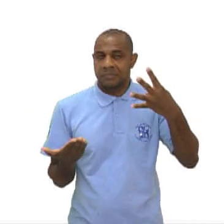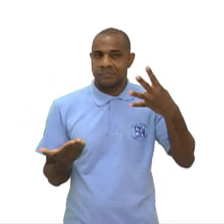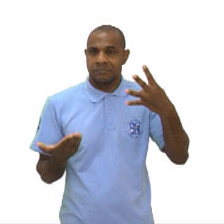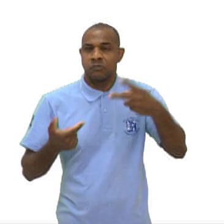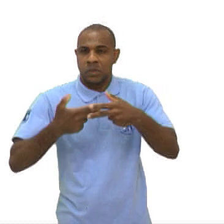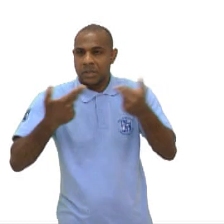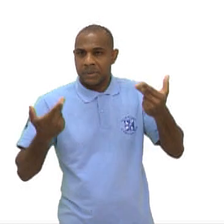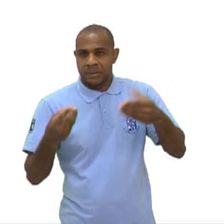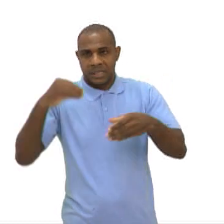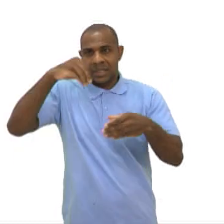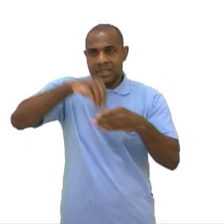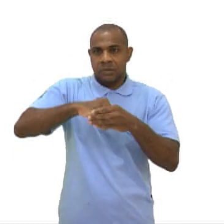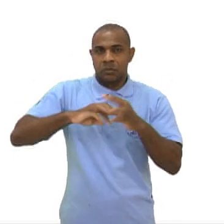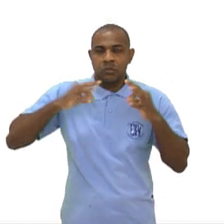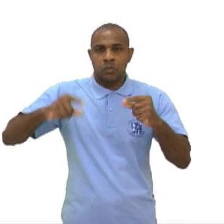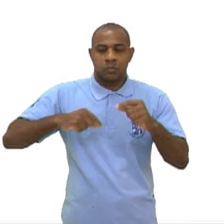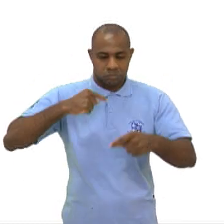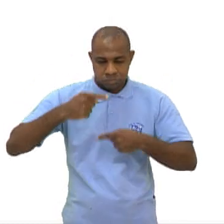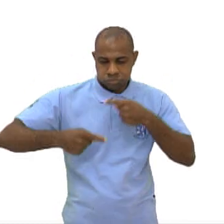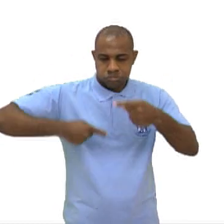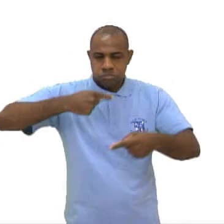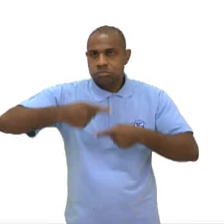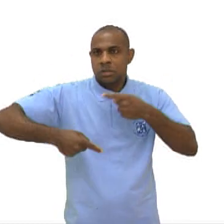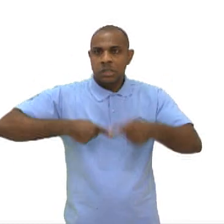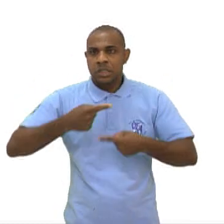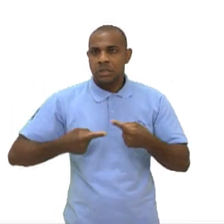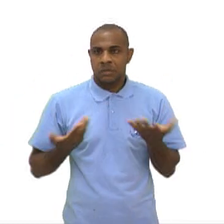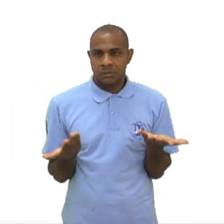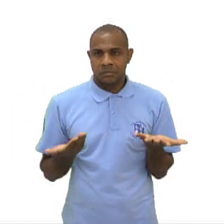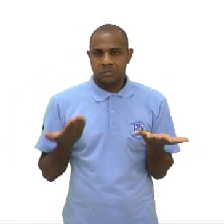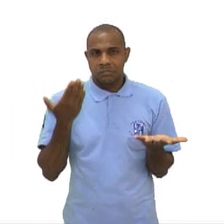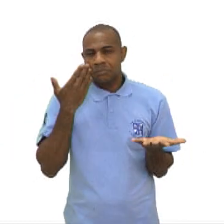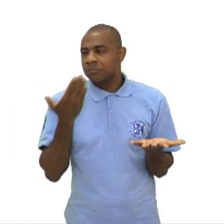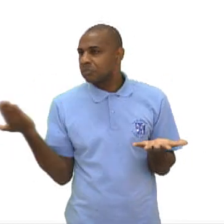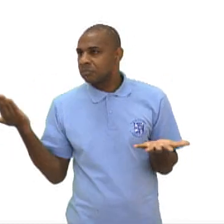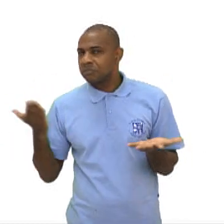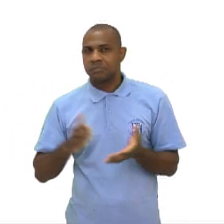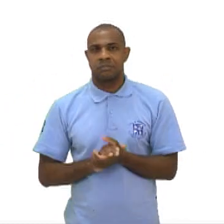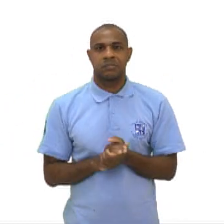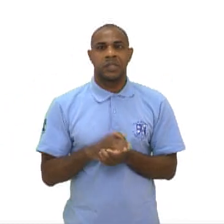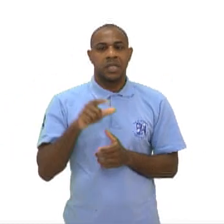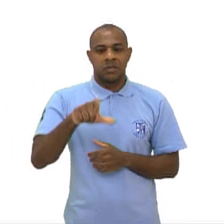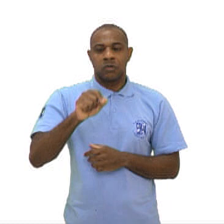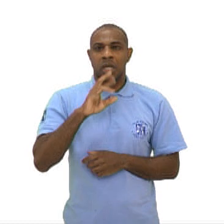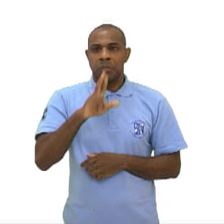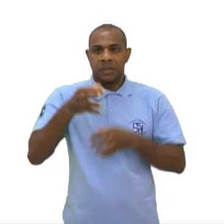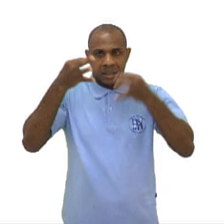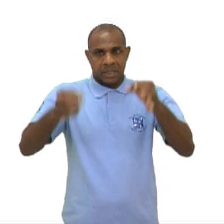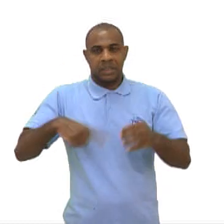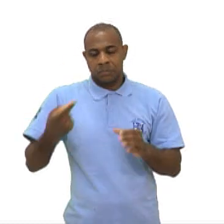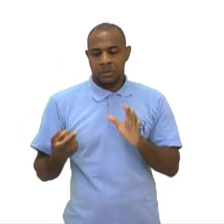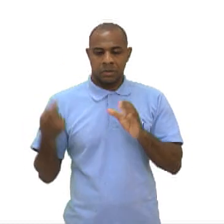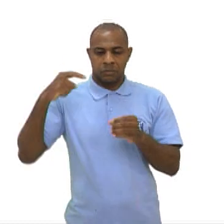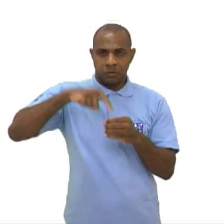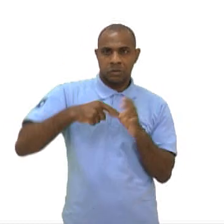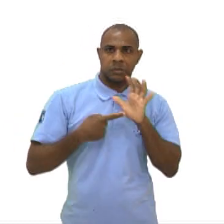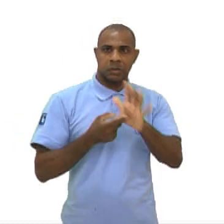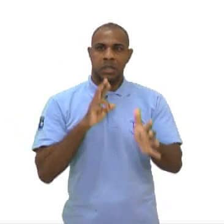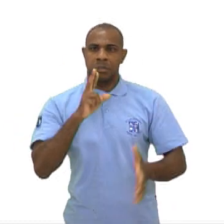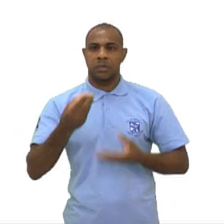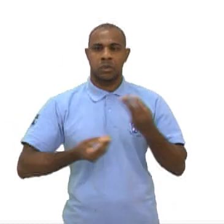C, carbono, D, oxigênio ou letra E, nitrogênio. Qual é a resposta,